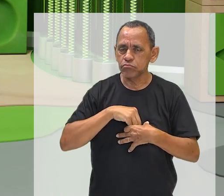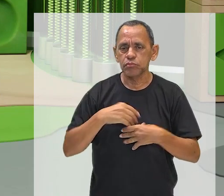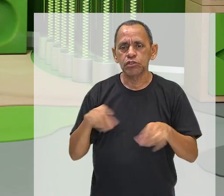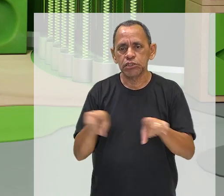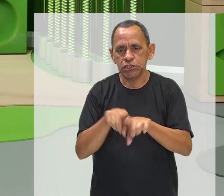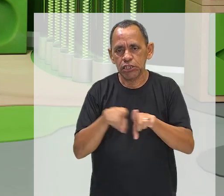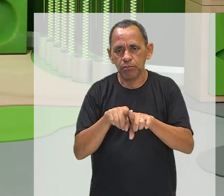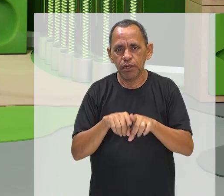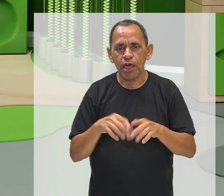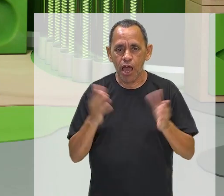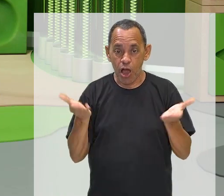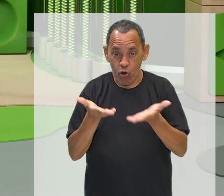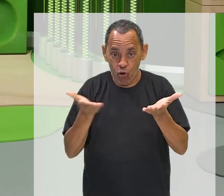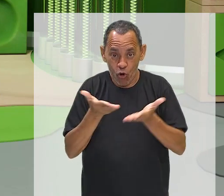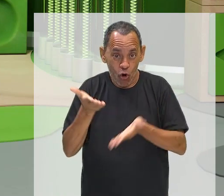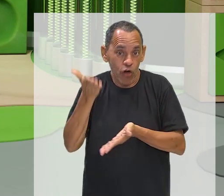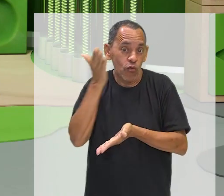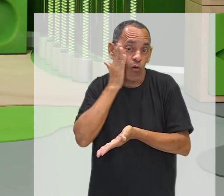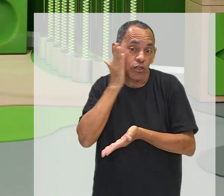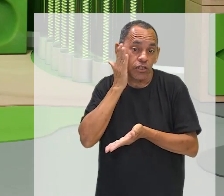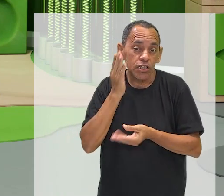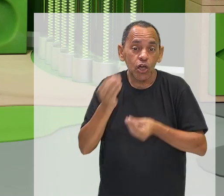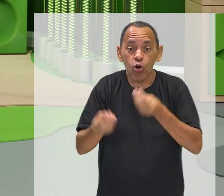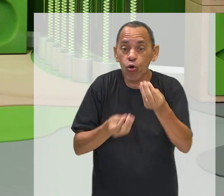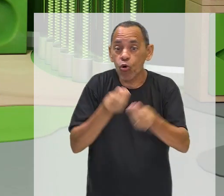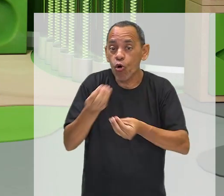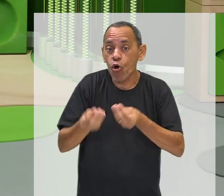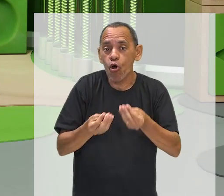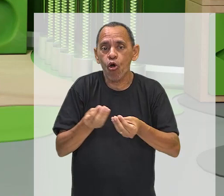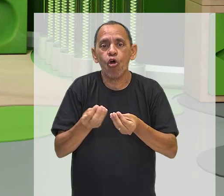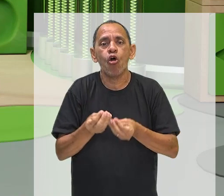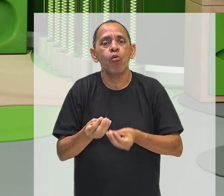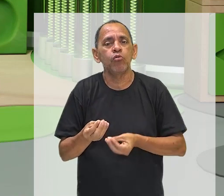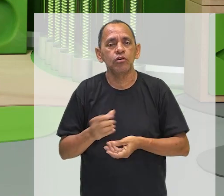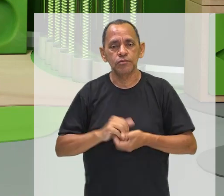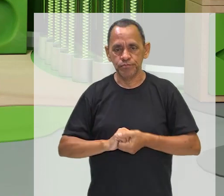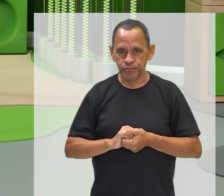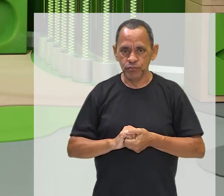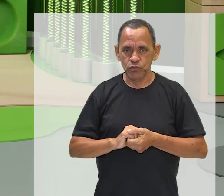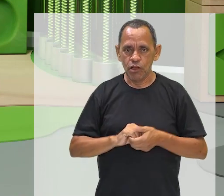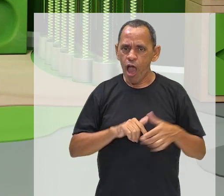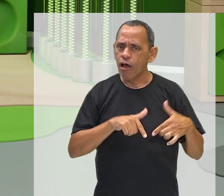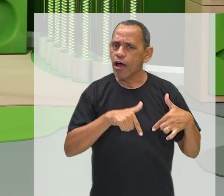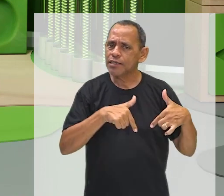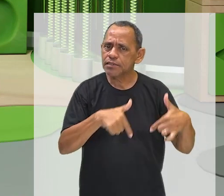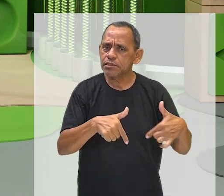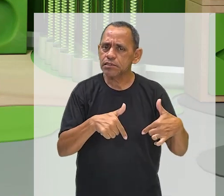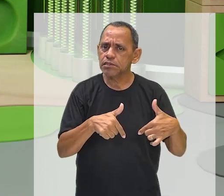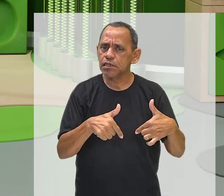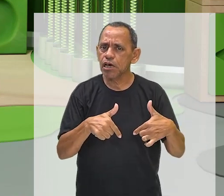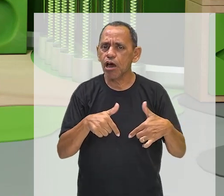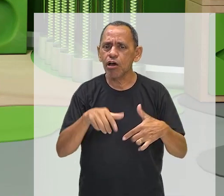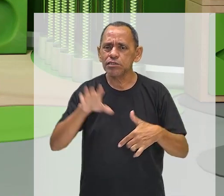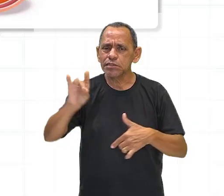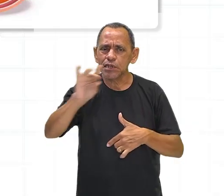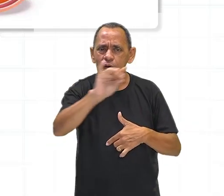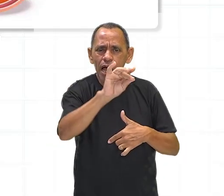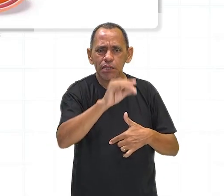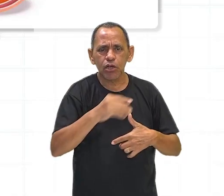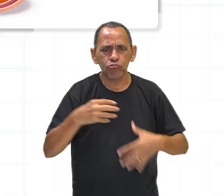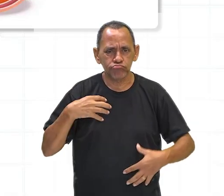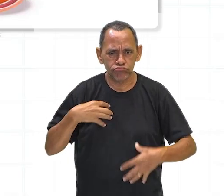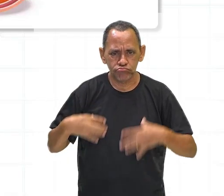para a gente compreender melhor o que acontece, né? Qual é a função de cada um desses órgãos. Então, a gente observa aí nas nossas próximas